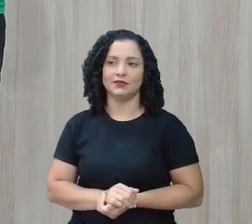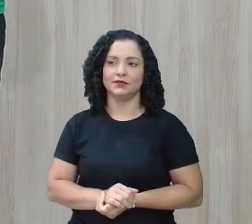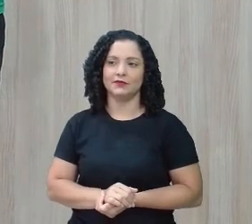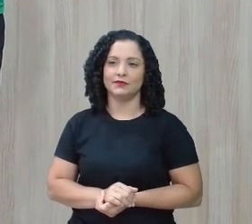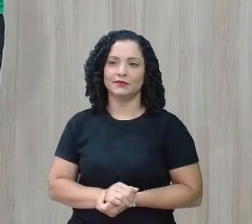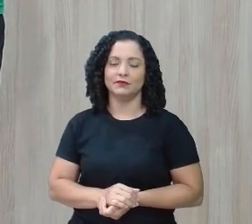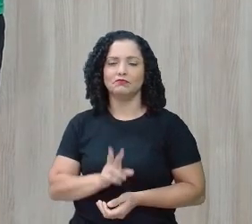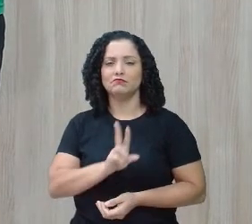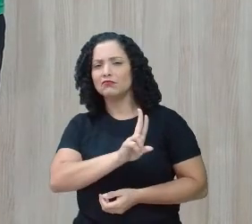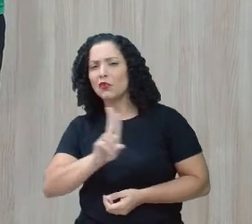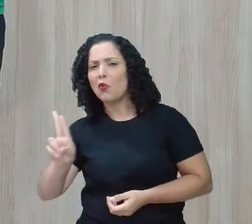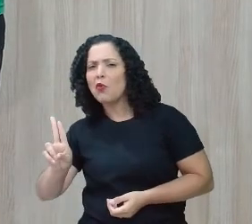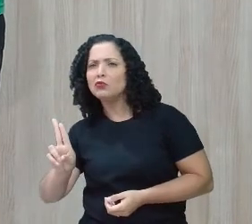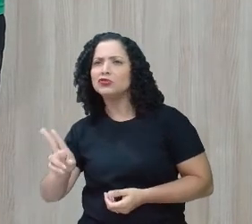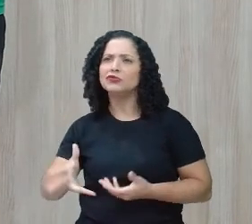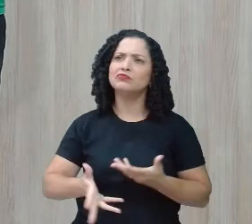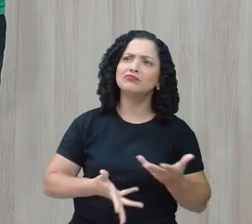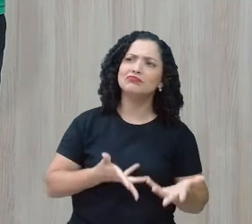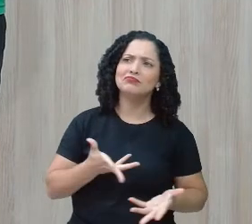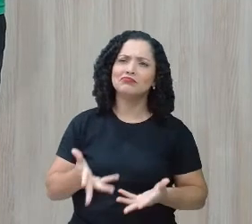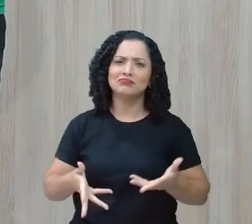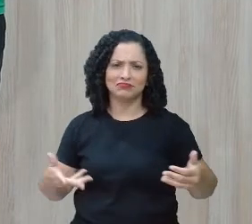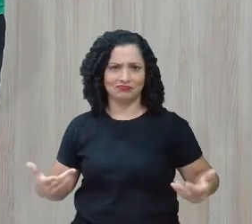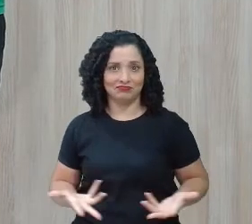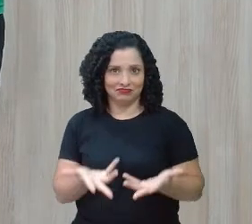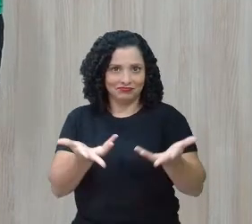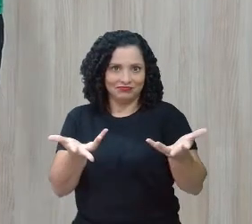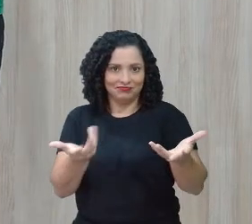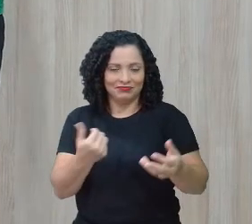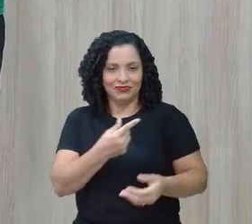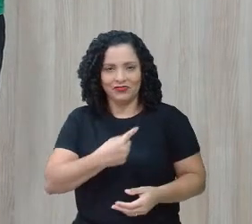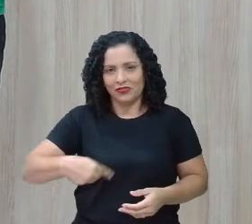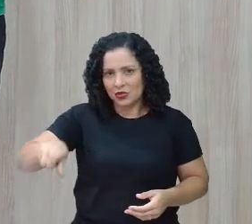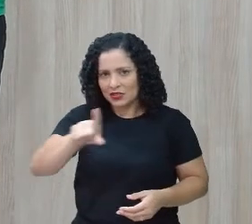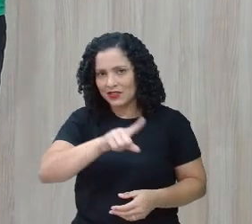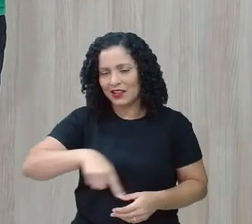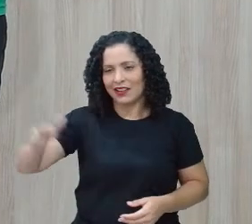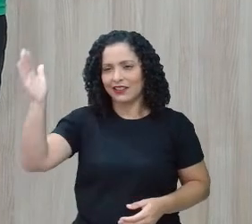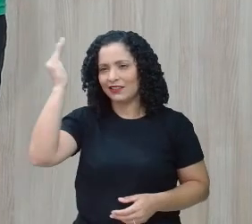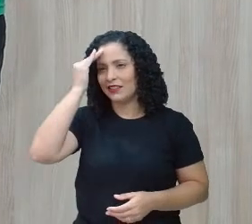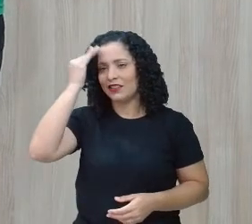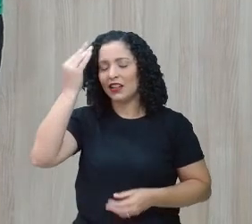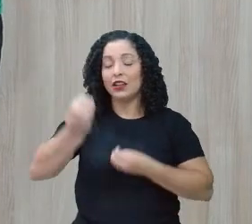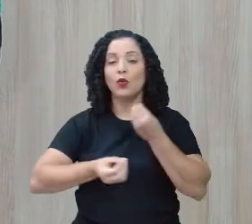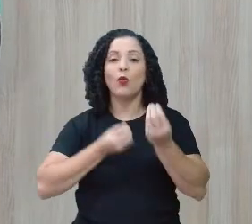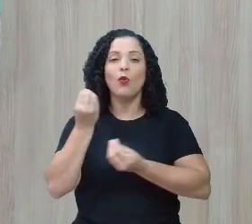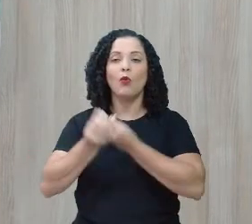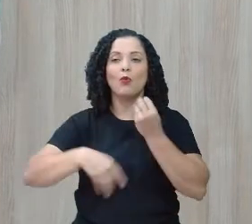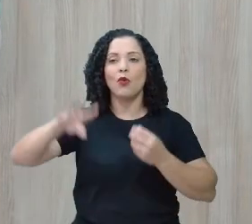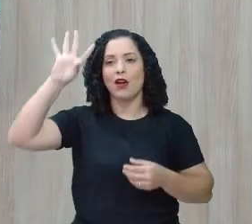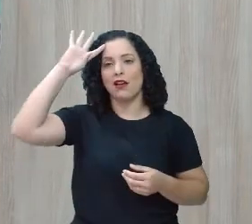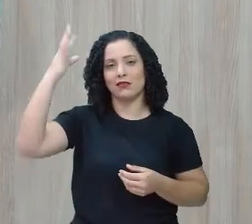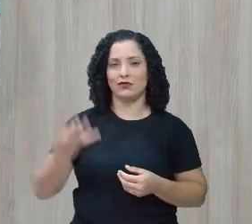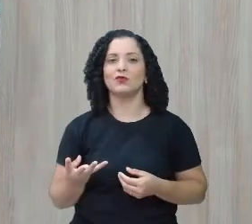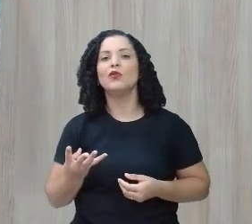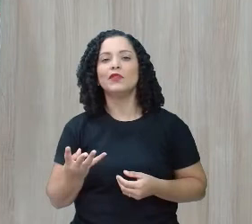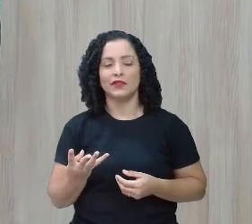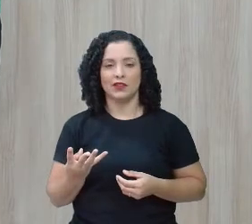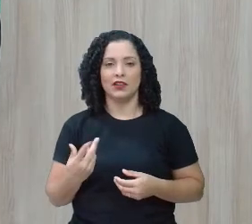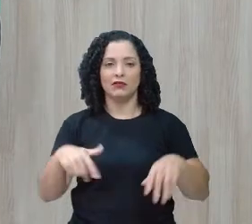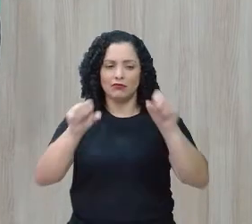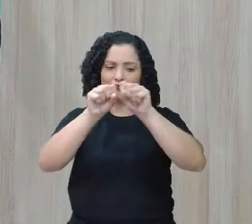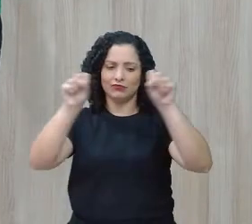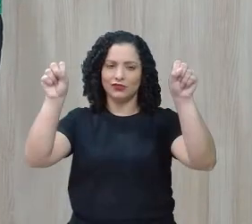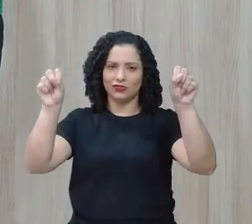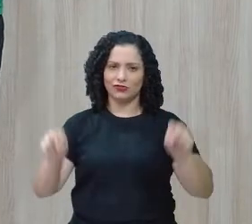os nomes são bem intuitivos para que você entenda, certo? Como é que a gente resolve um